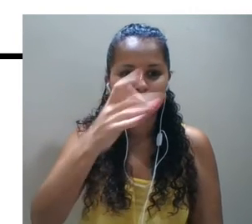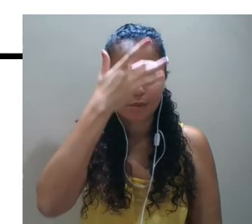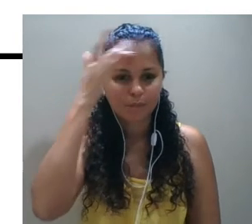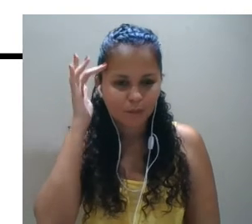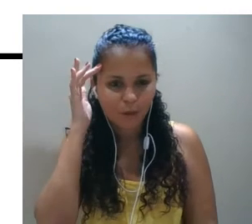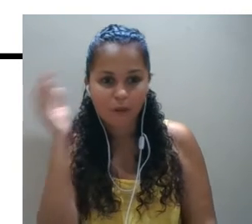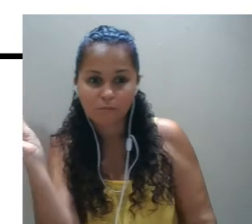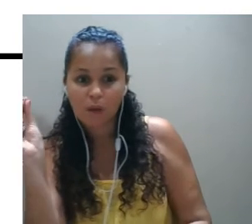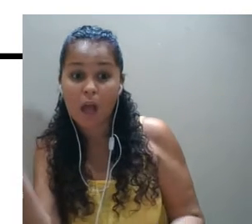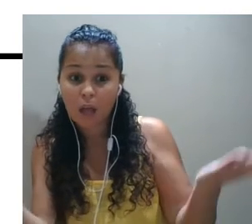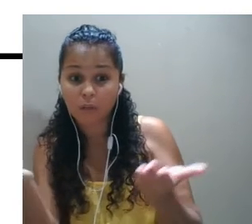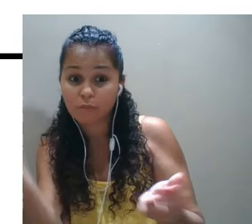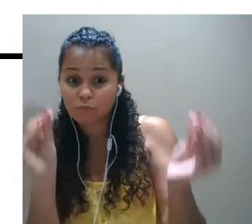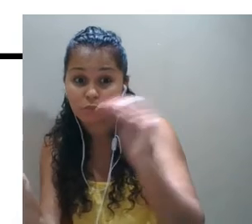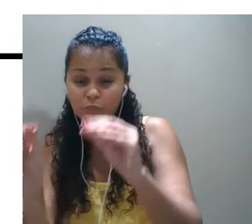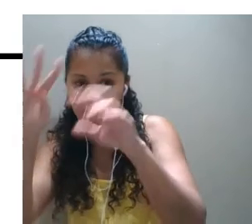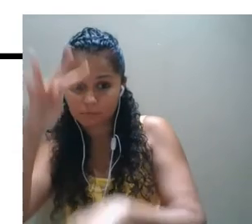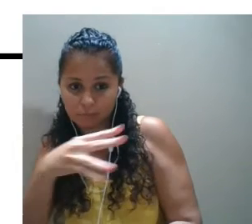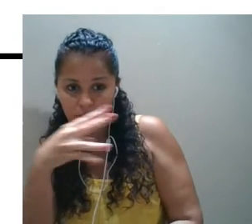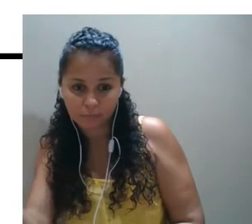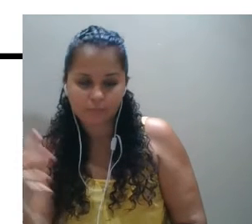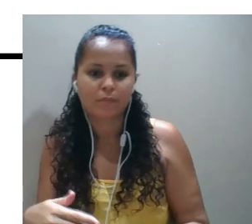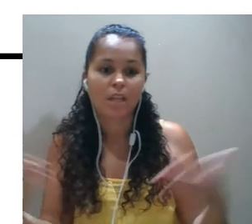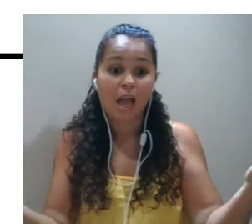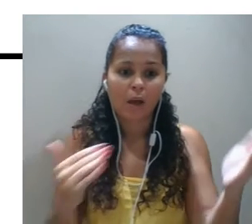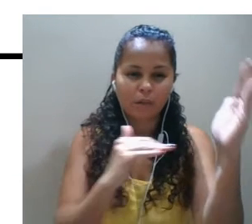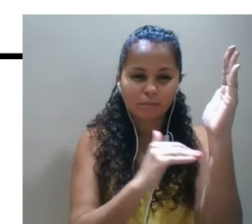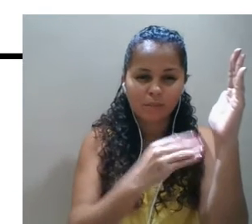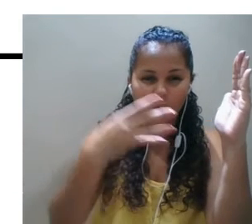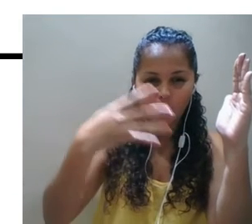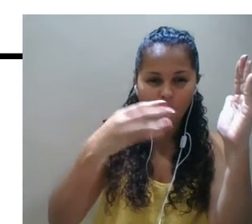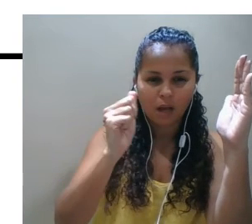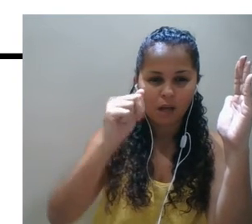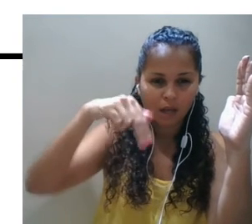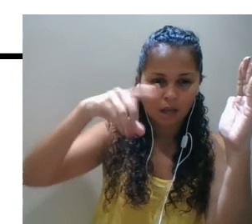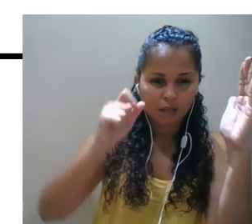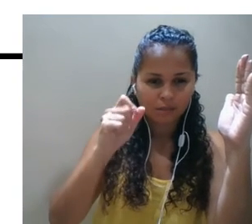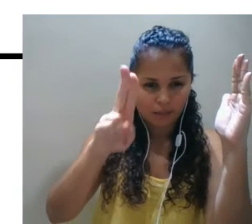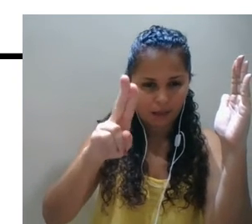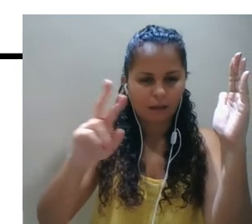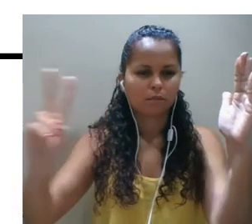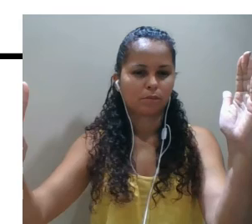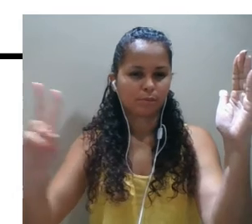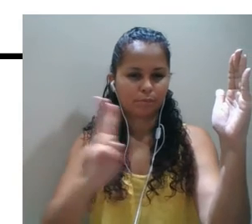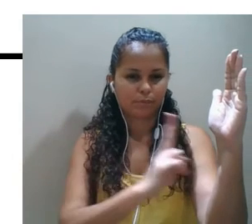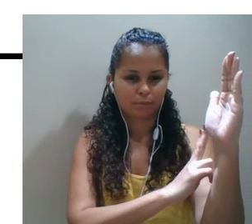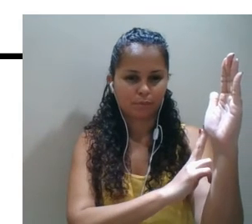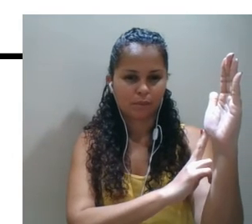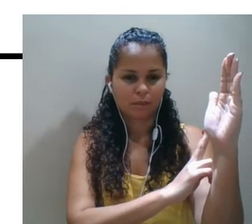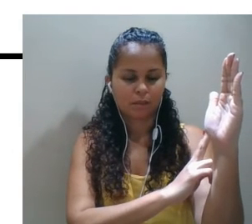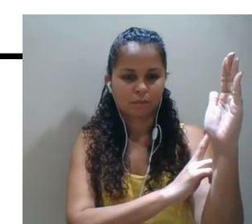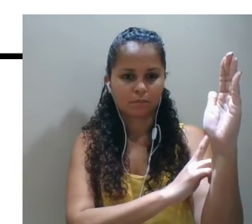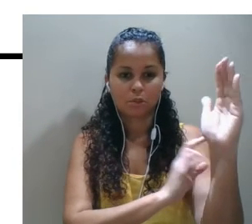que no quarto andar, chegando lá com 5 pessoas, entram 2 e não sai